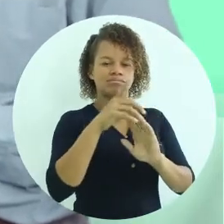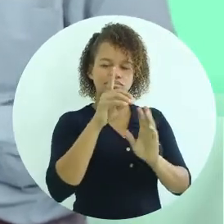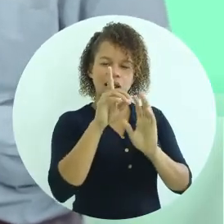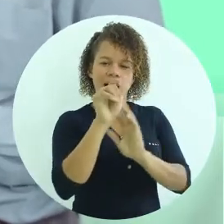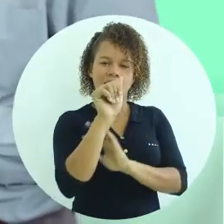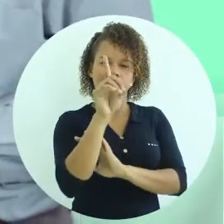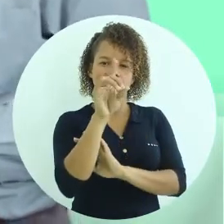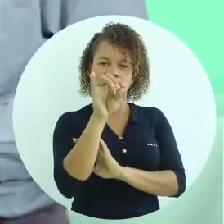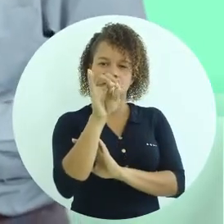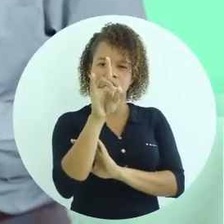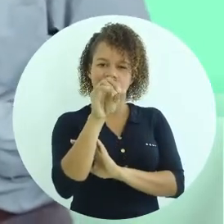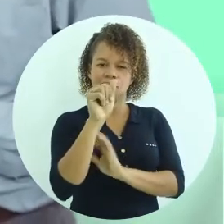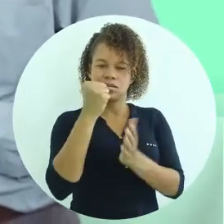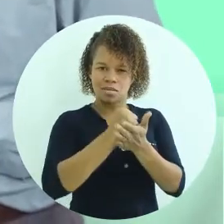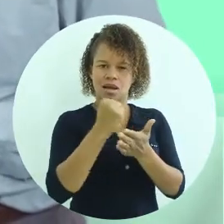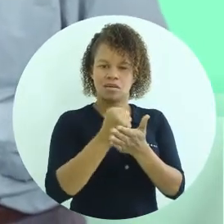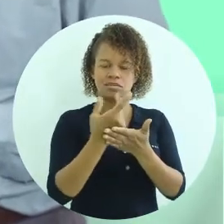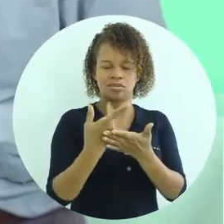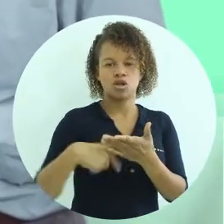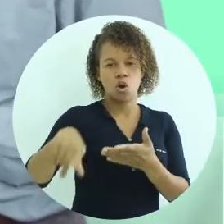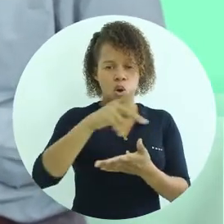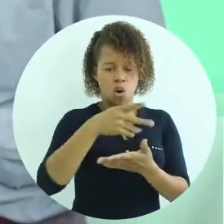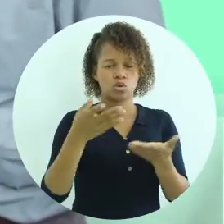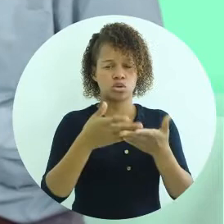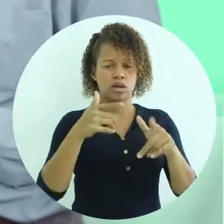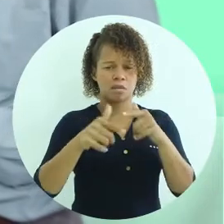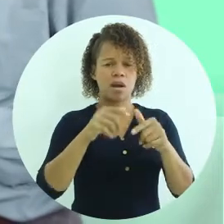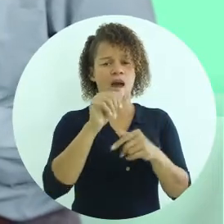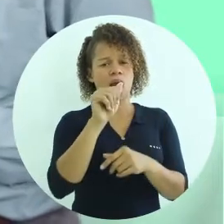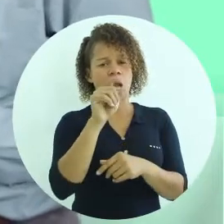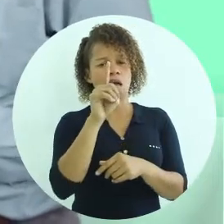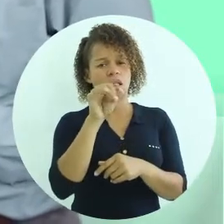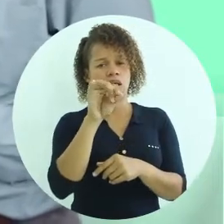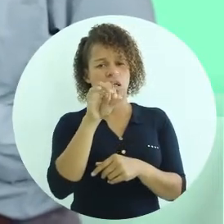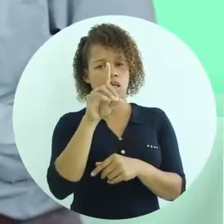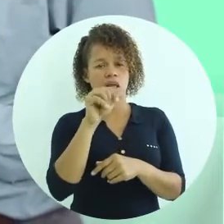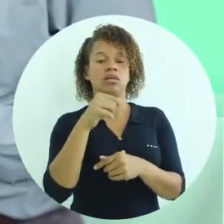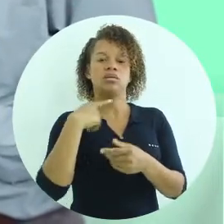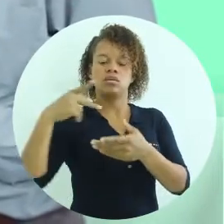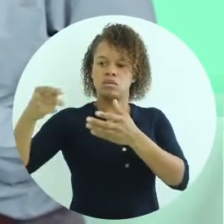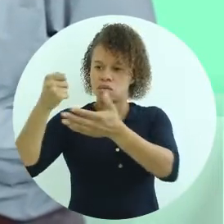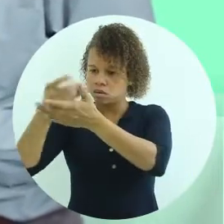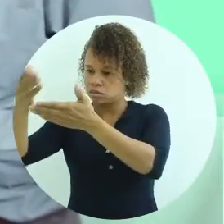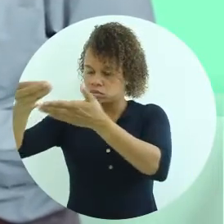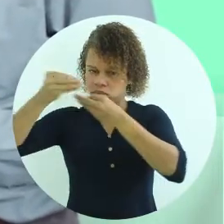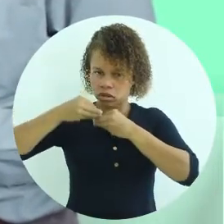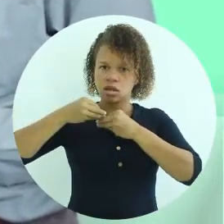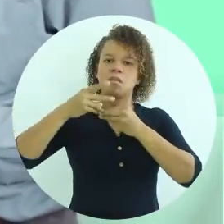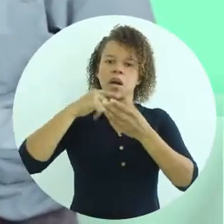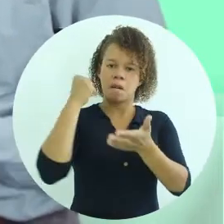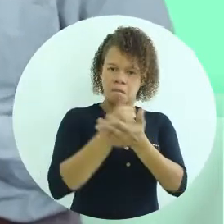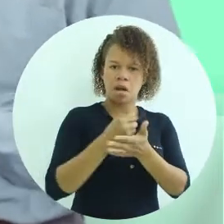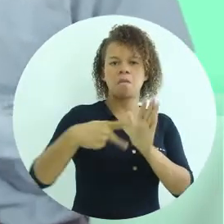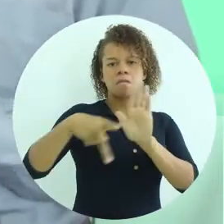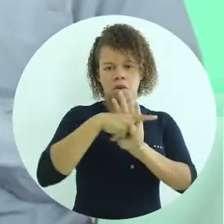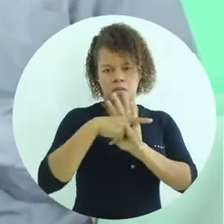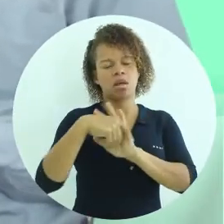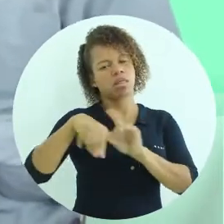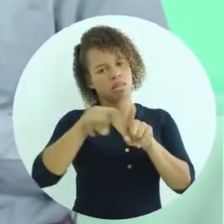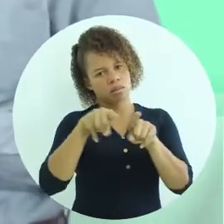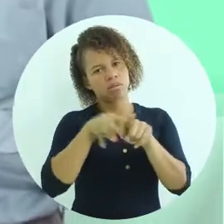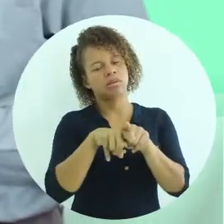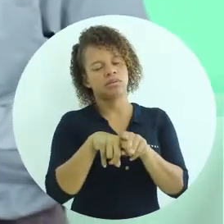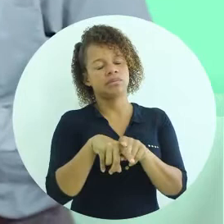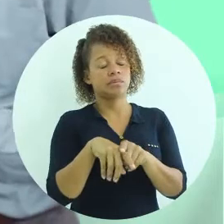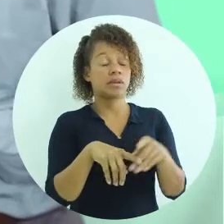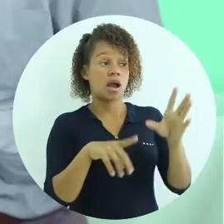fui passo a passo até chegar nesse nível. Aí hoje eu trabalho com Adidas, né, comprando deles e também fabricando a minha marca própria. A sua marca própria é